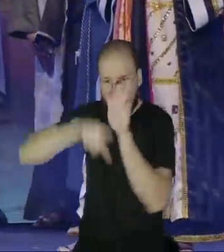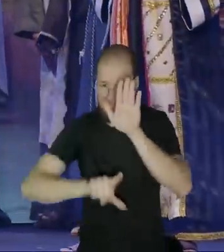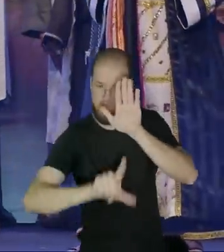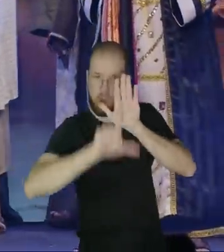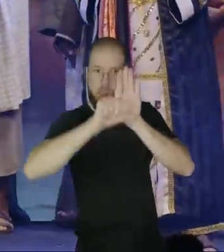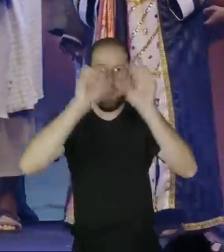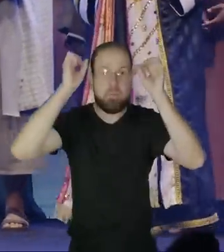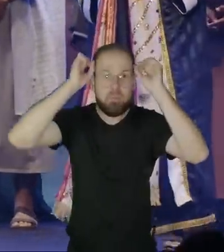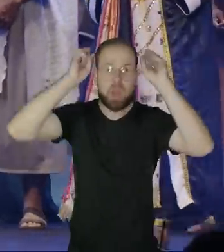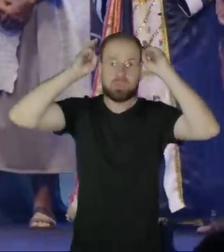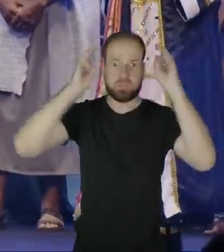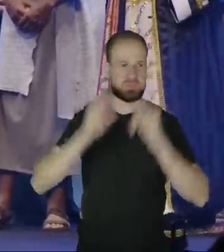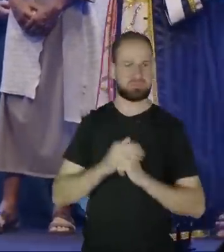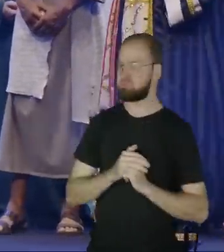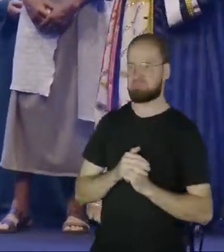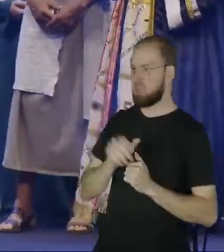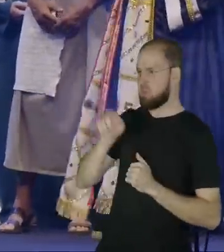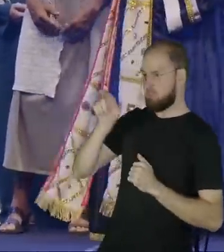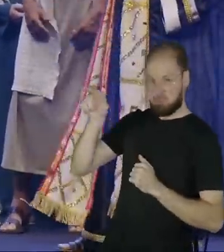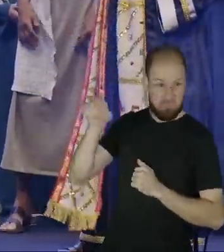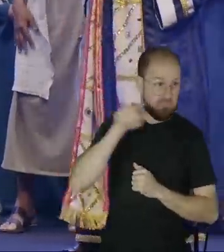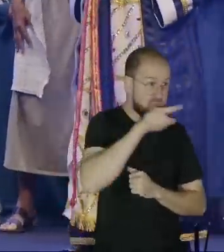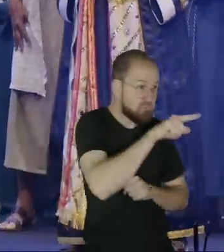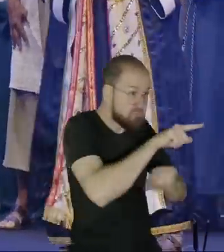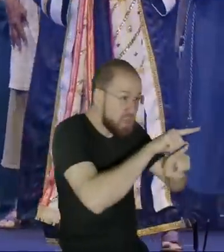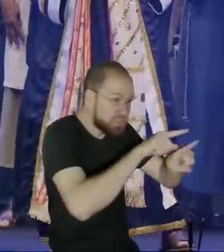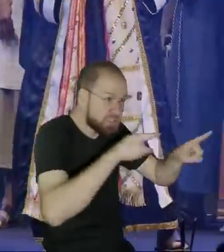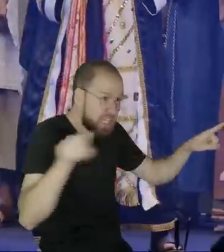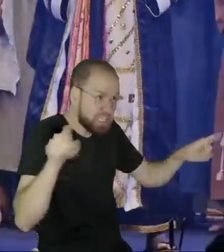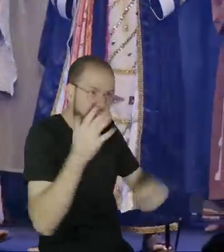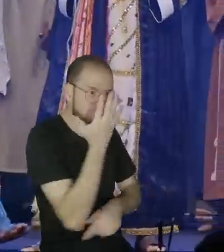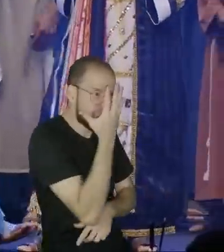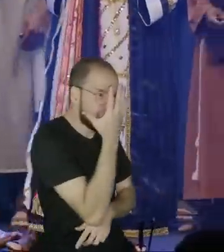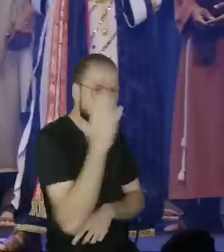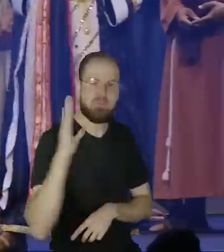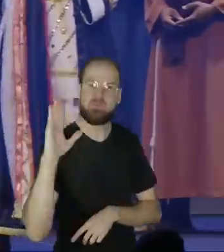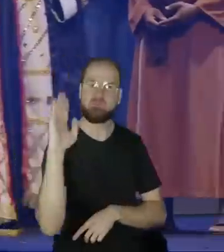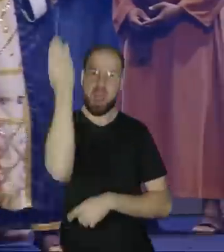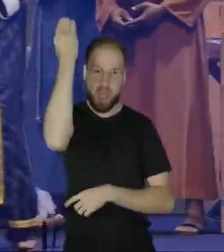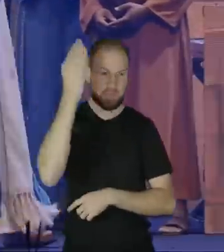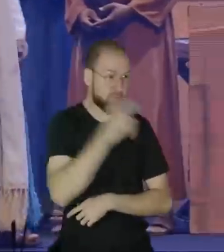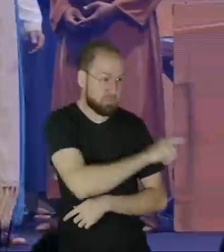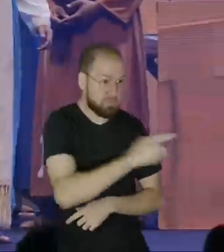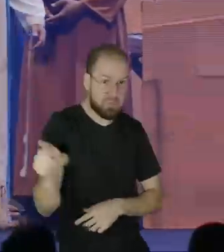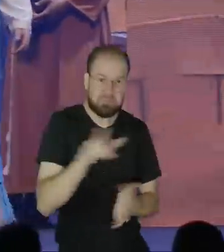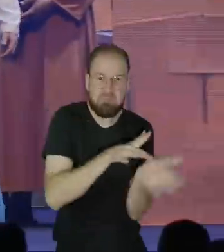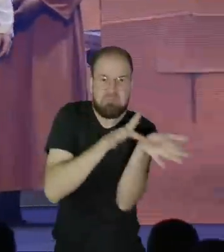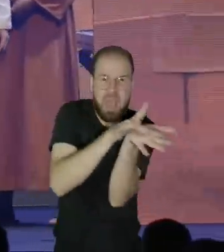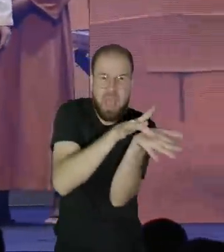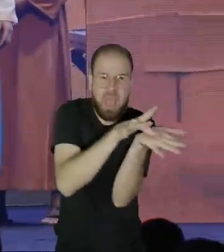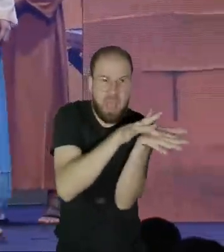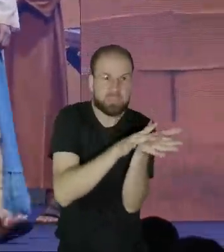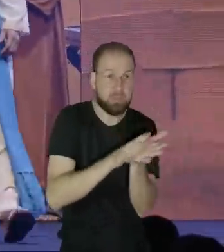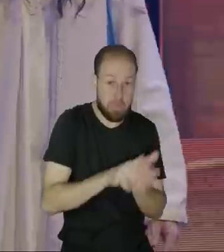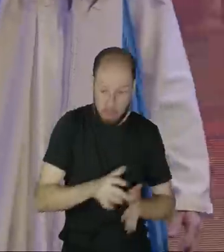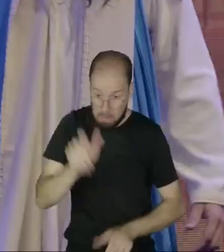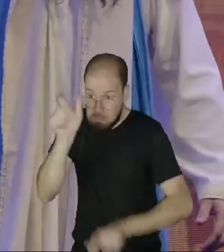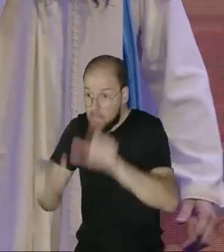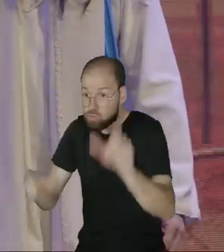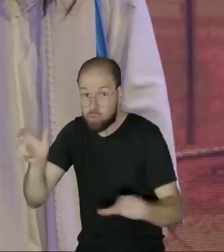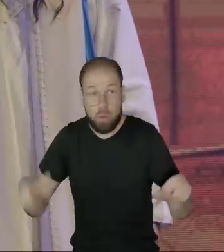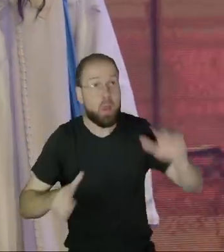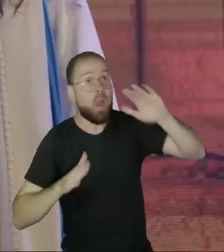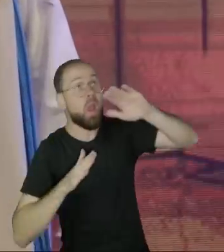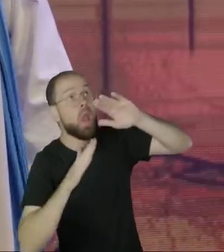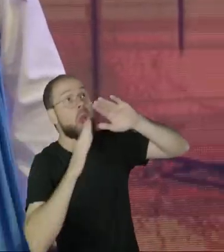fariseus, hipócritas! Vocês fecham o reino dos céus diante dos homens. Vocês mesmos